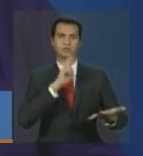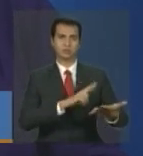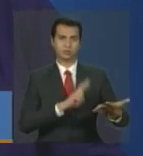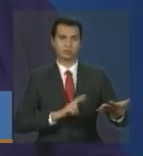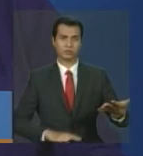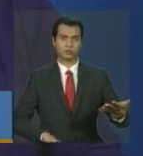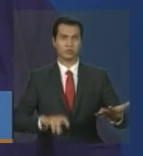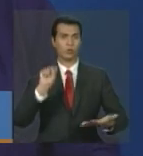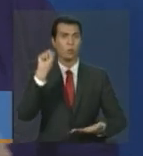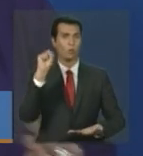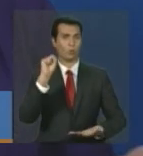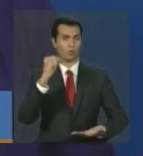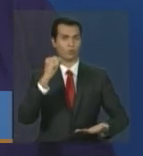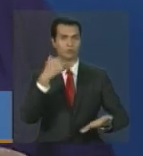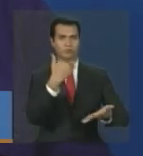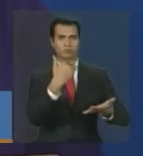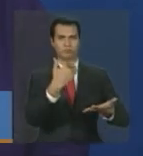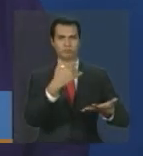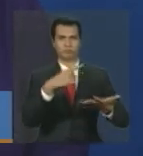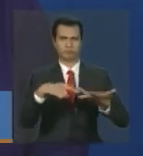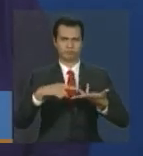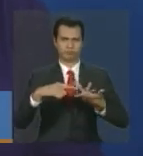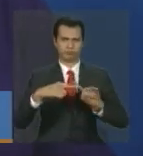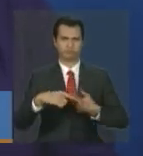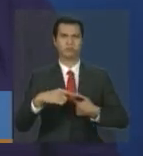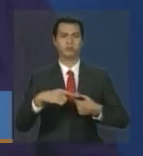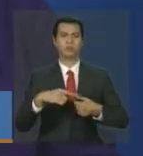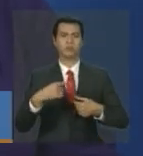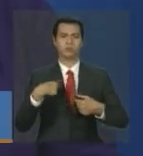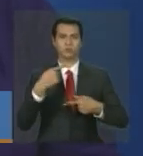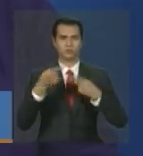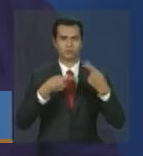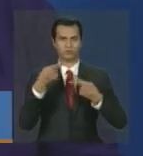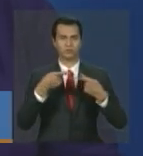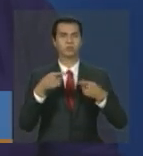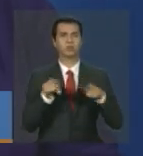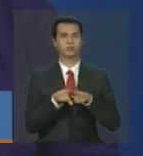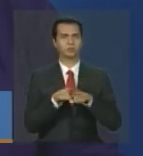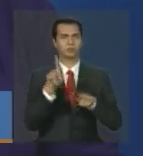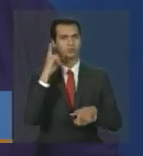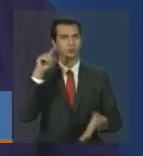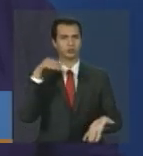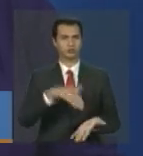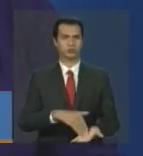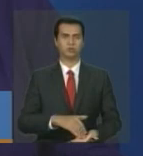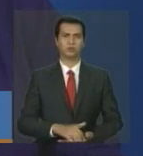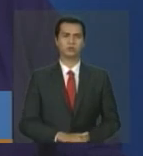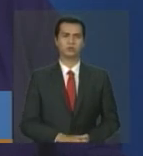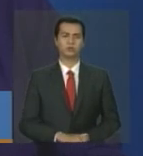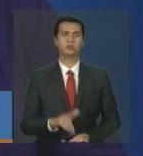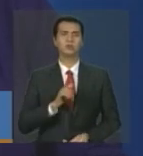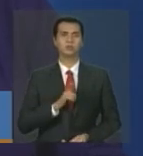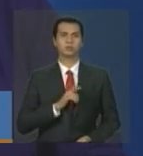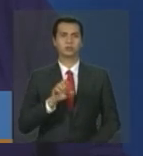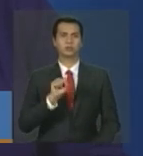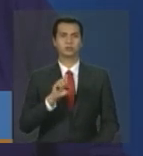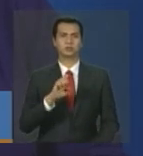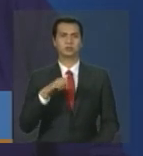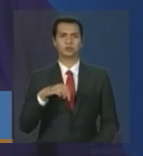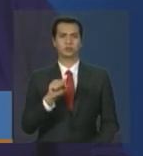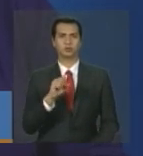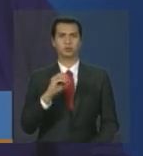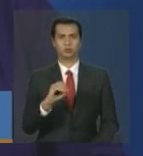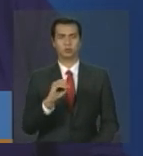questionários e aí eu vou dizer o questionário e já o seu respectivo cronograma então nós estamos consenso da